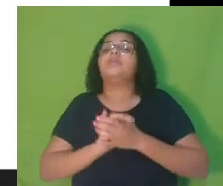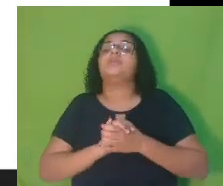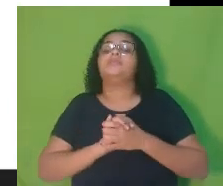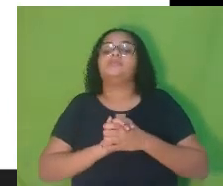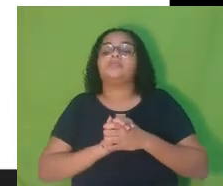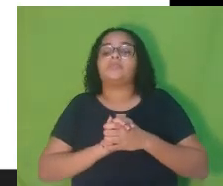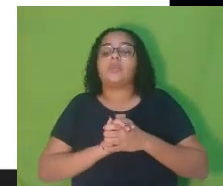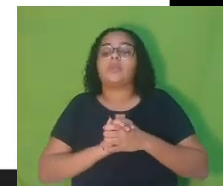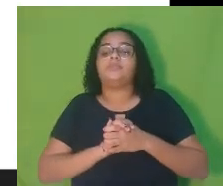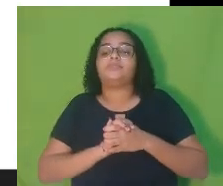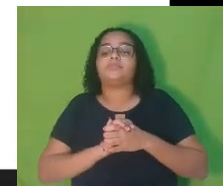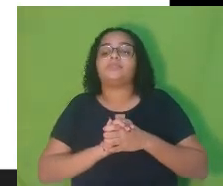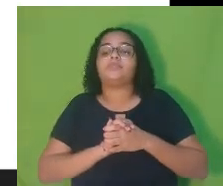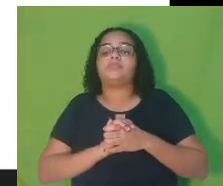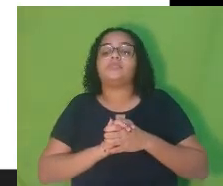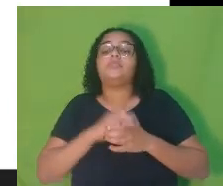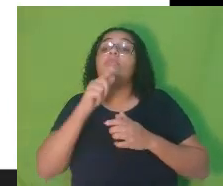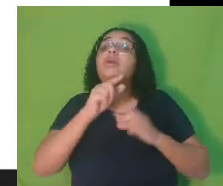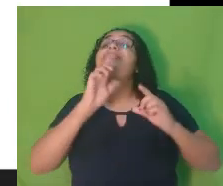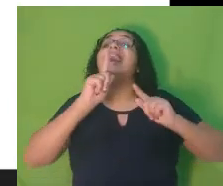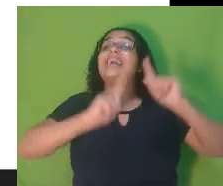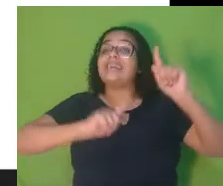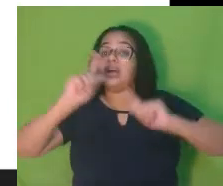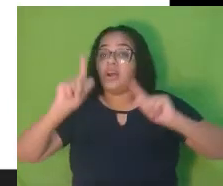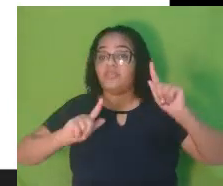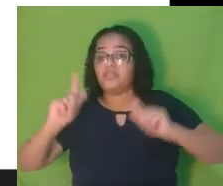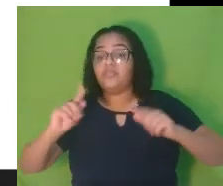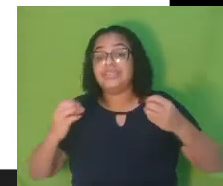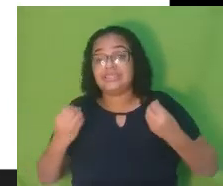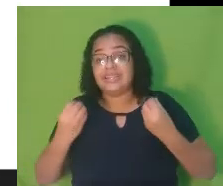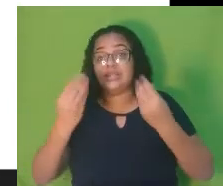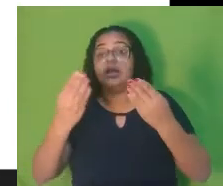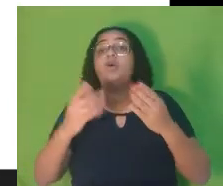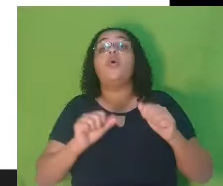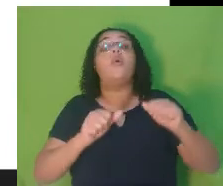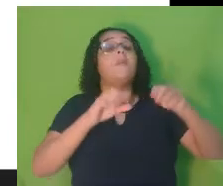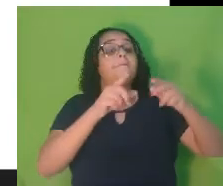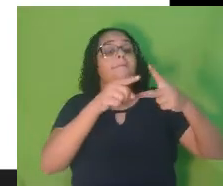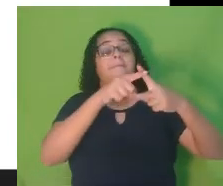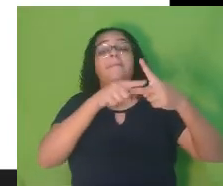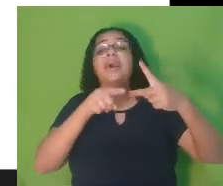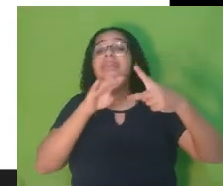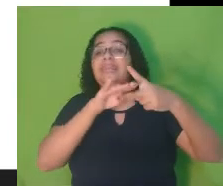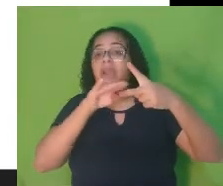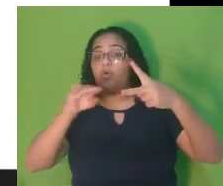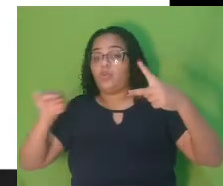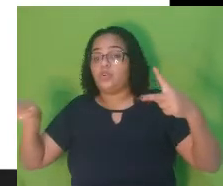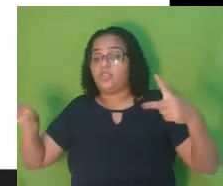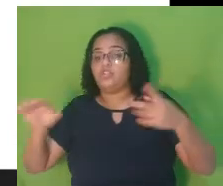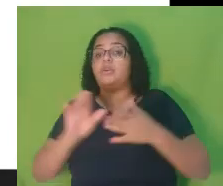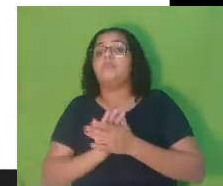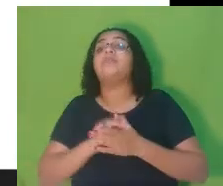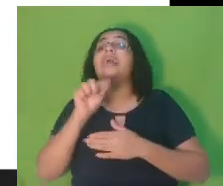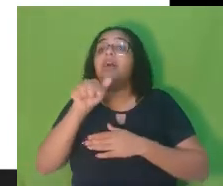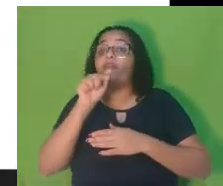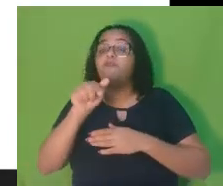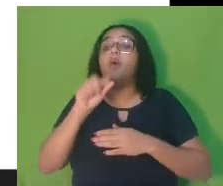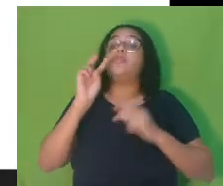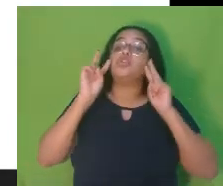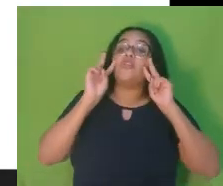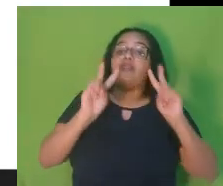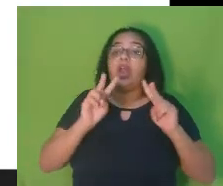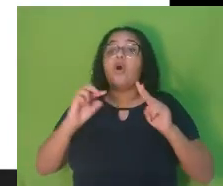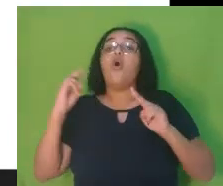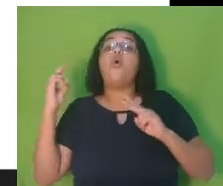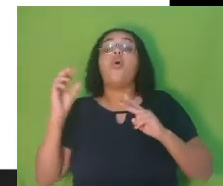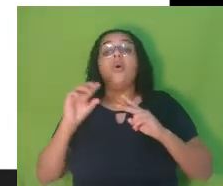contidos no domínio, esse gráfico vai ser dado por uma linha contínua. Vamos aplicar o teorema do